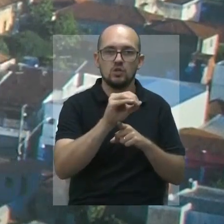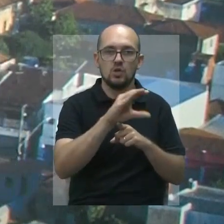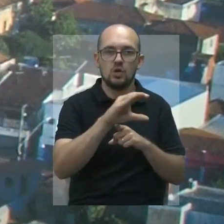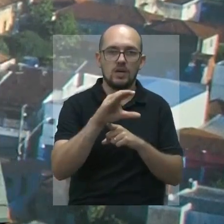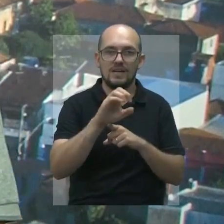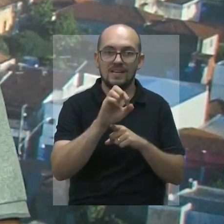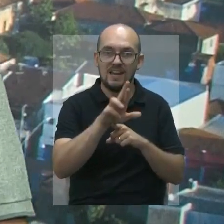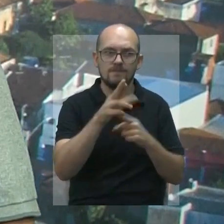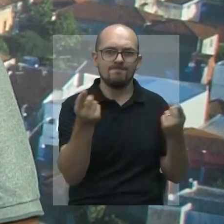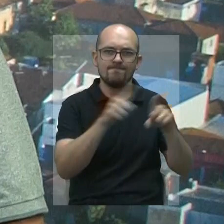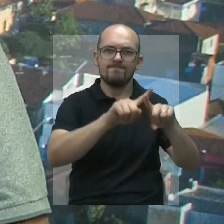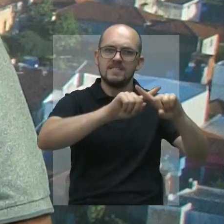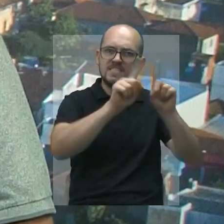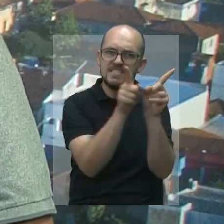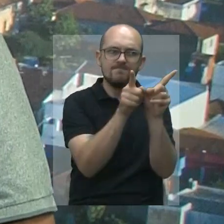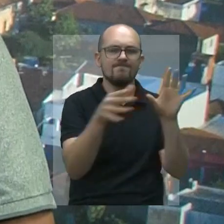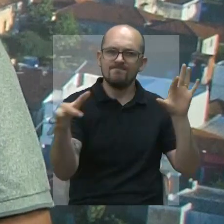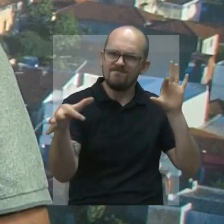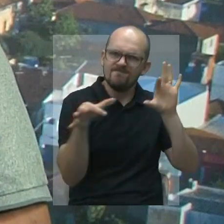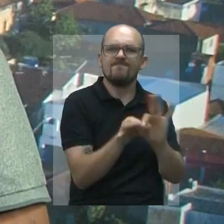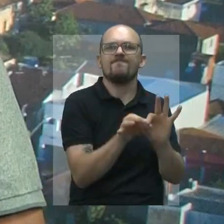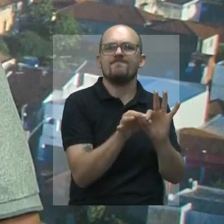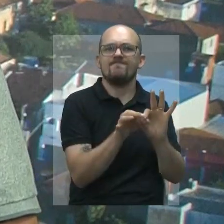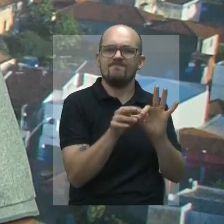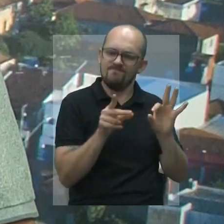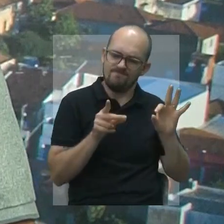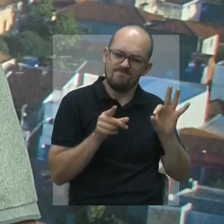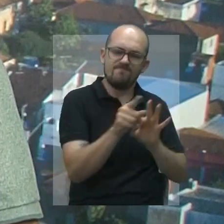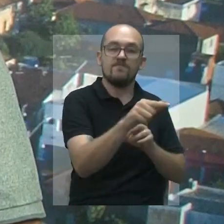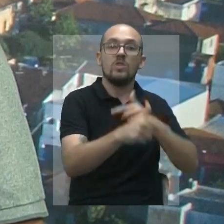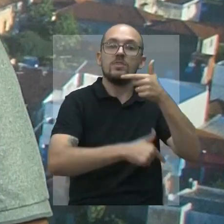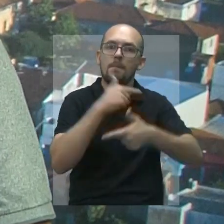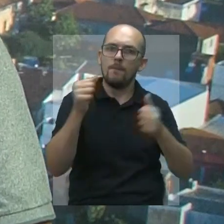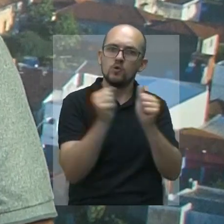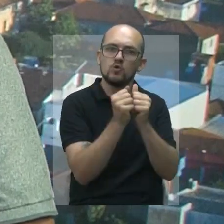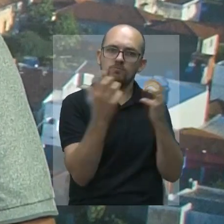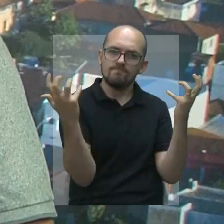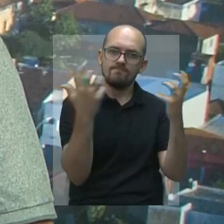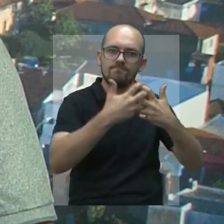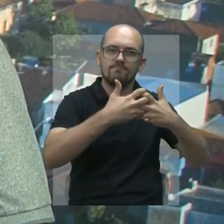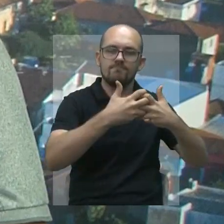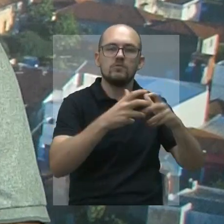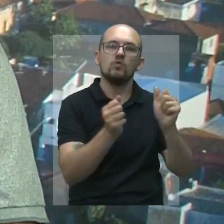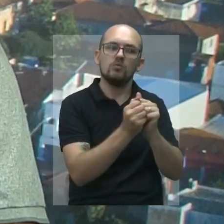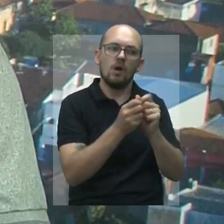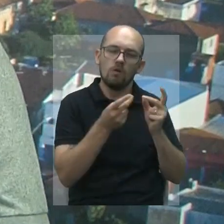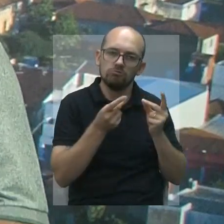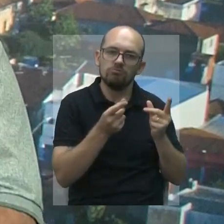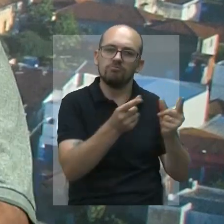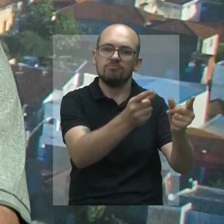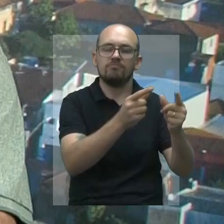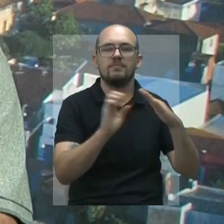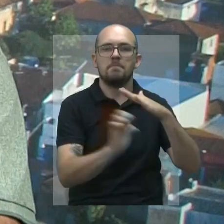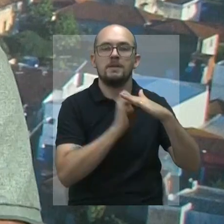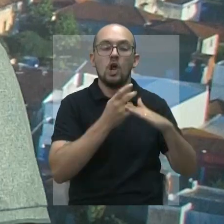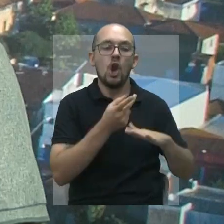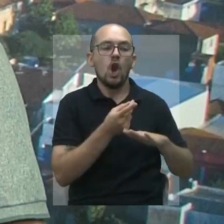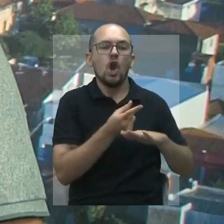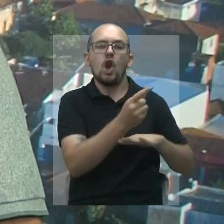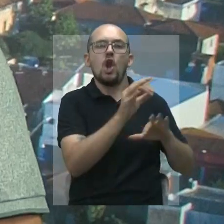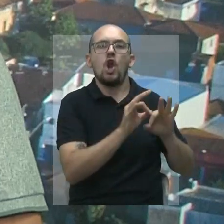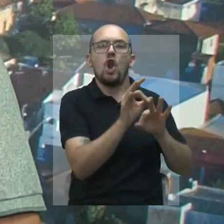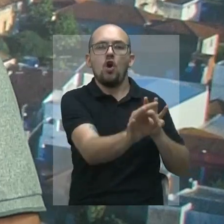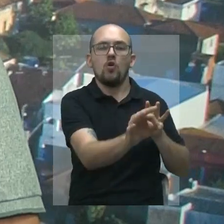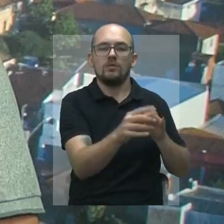para ficar. Nós estamos trabalhando juntamente com a Rede Soccer Brasil para que essa parceria seja duradoura, para longo prazo, porque